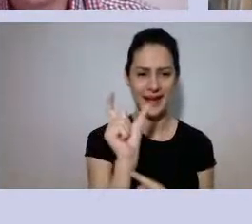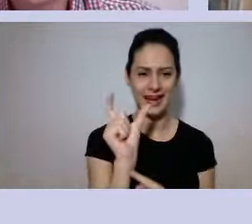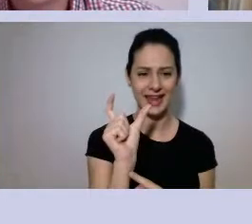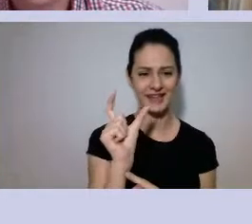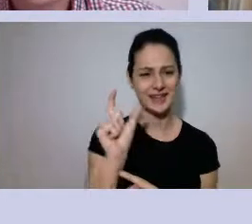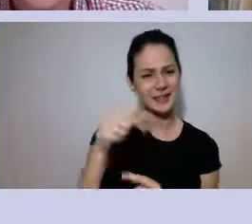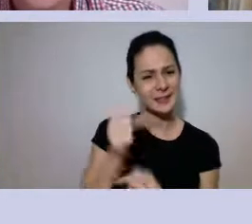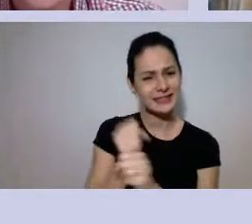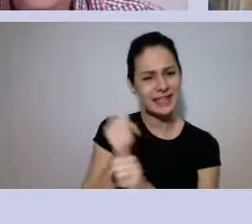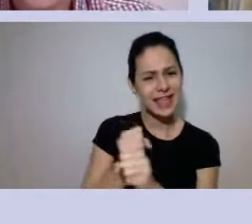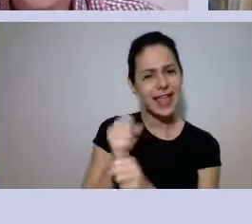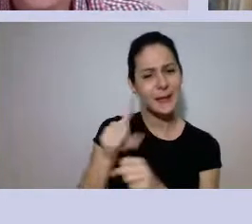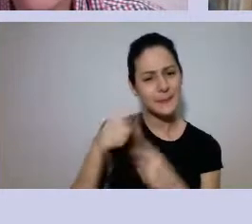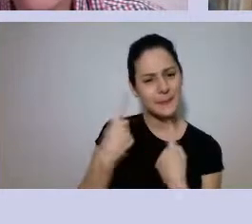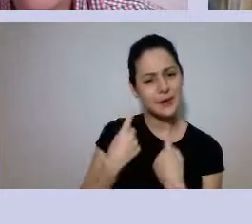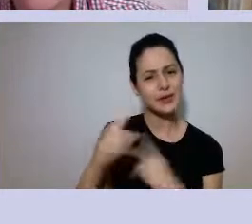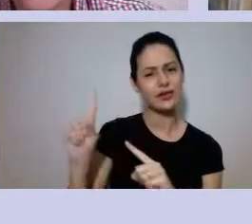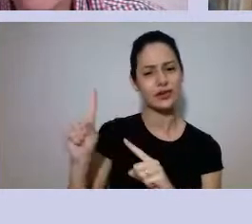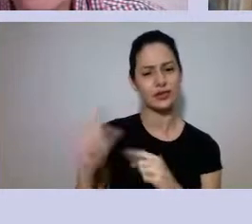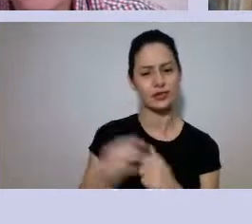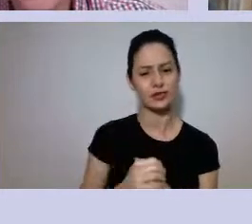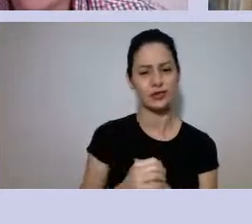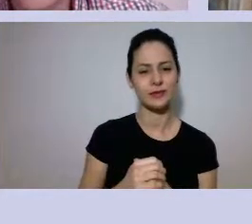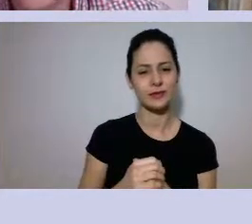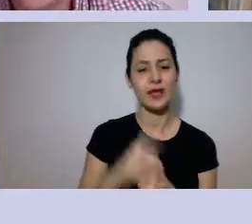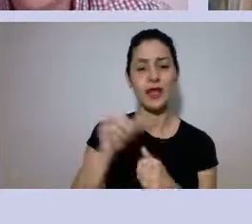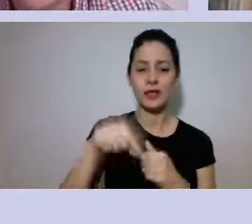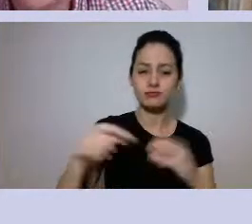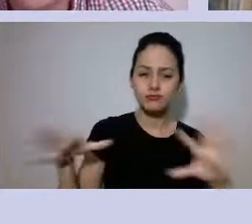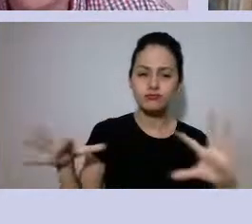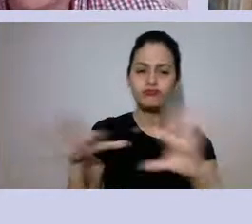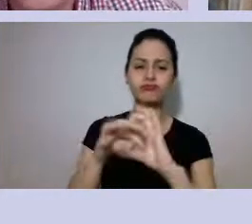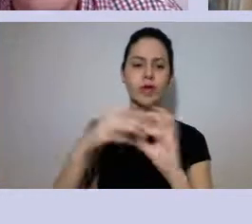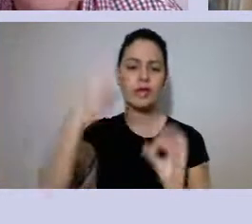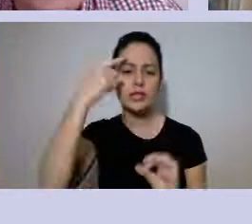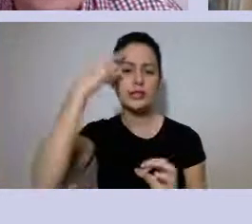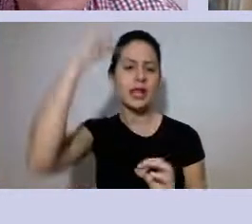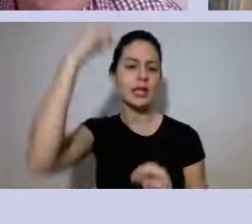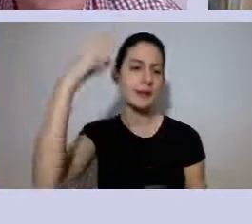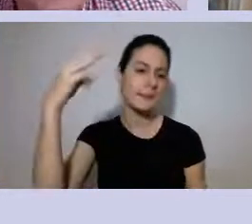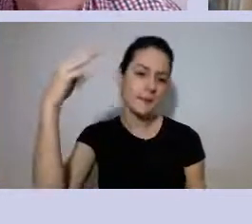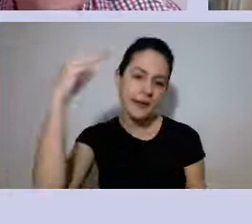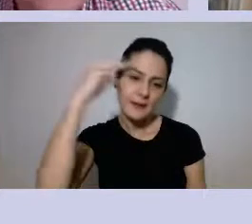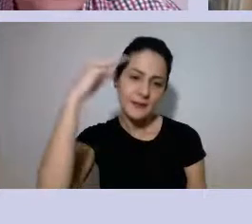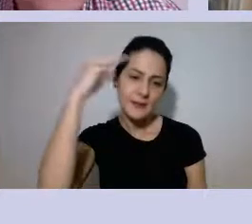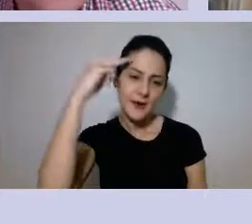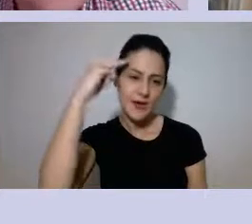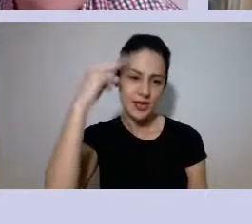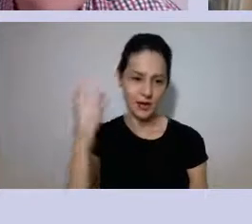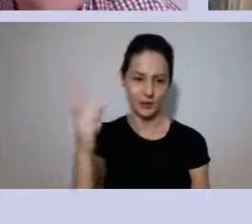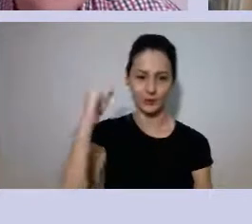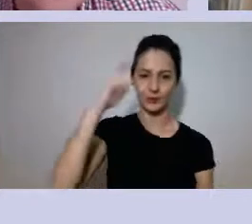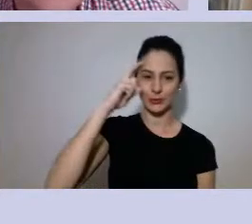provocativa e, a sua vez, muito ligada à ideia de memória